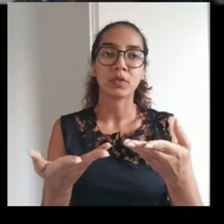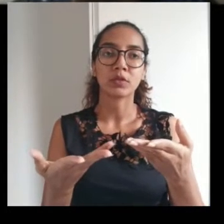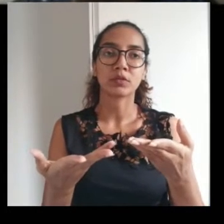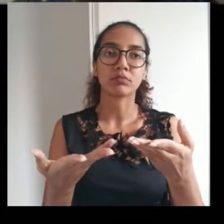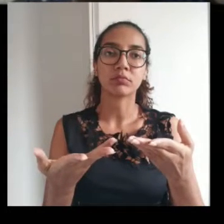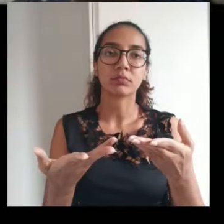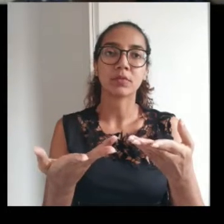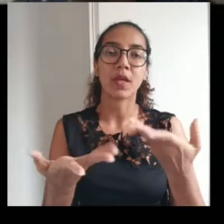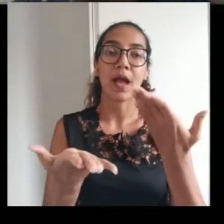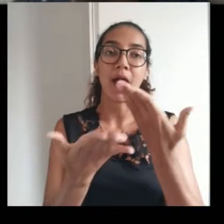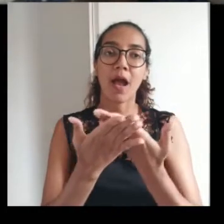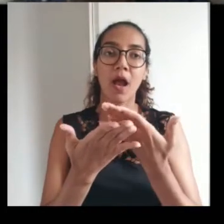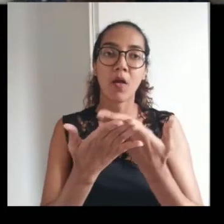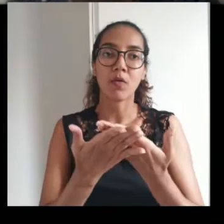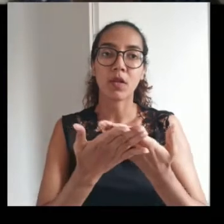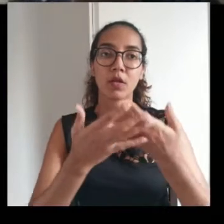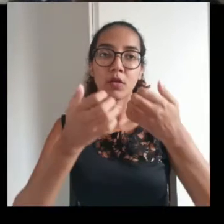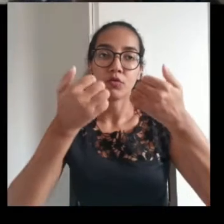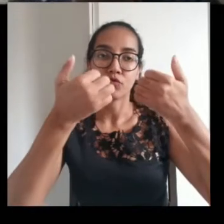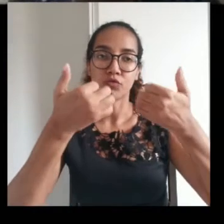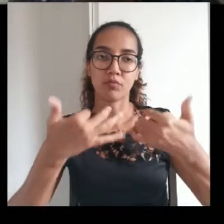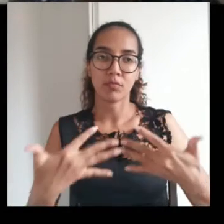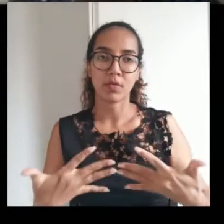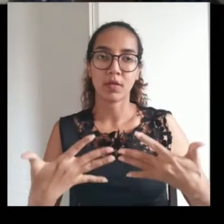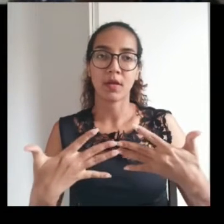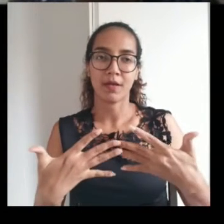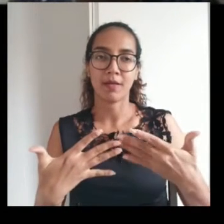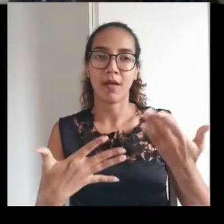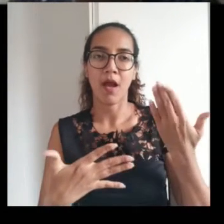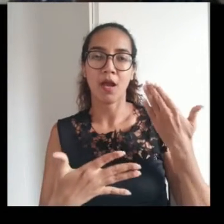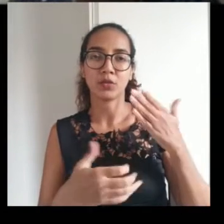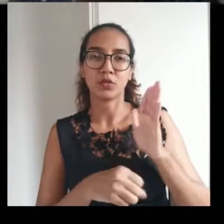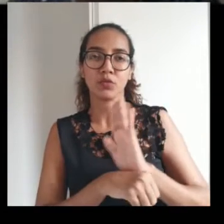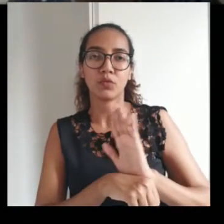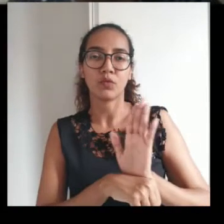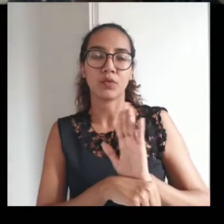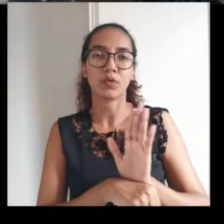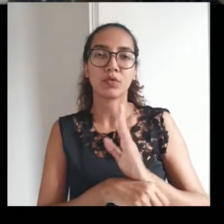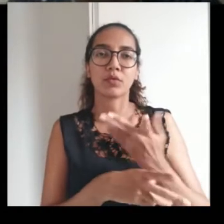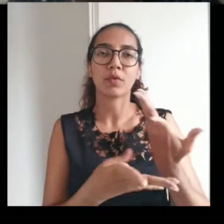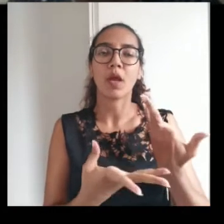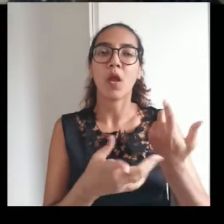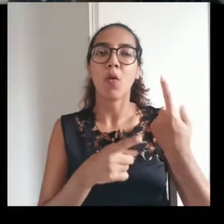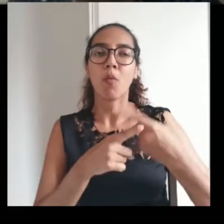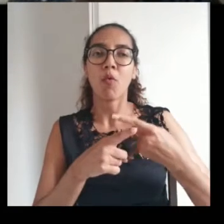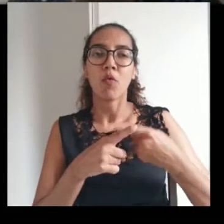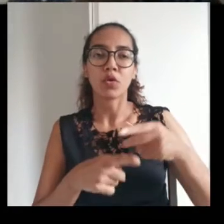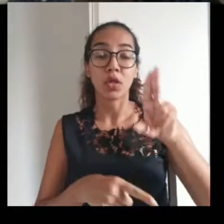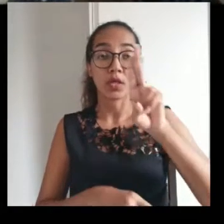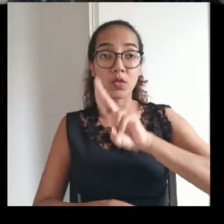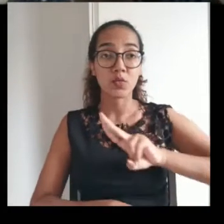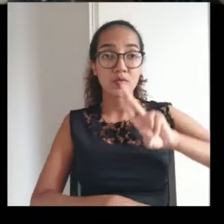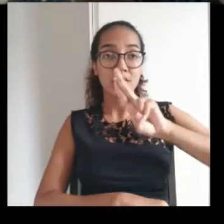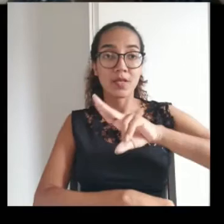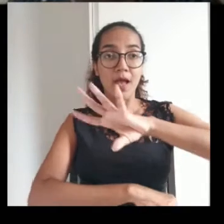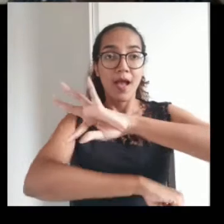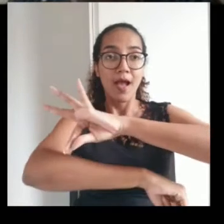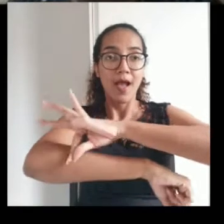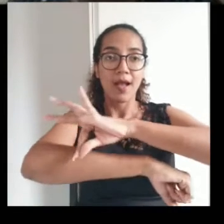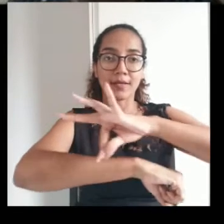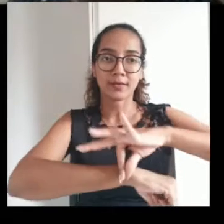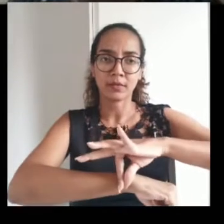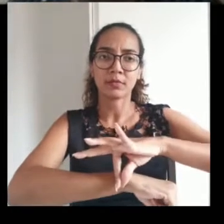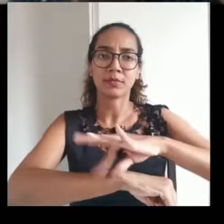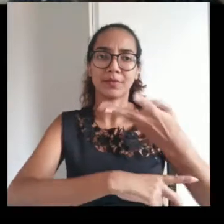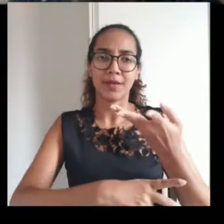a, a aula que eu comentei lá, né, no vídeo, né, é o porquê de arquitetura, mas para não ficar repetitivo